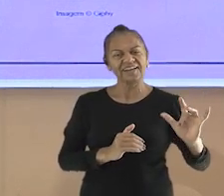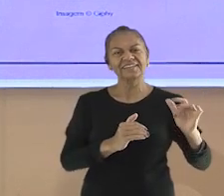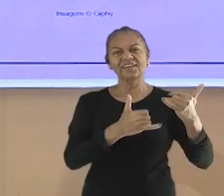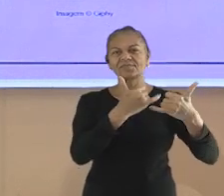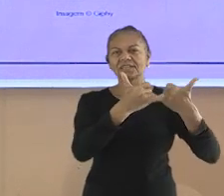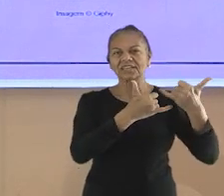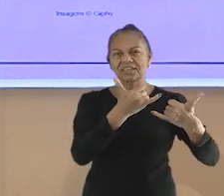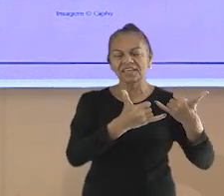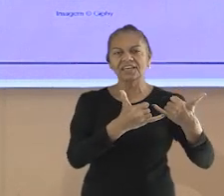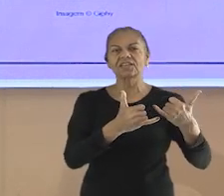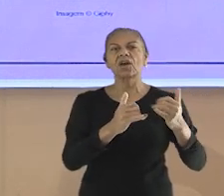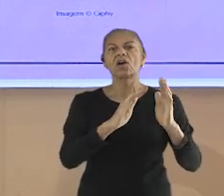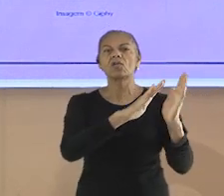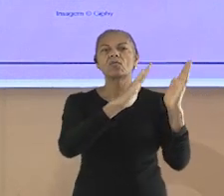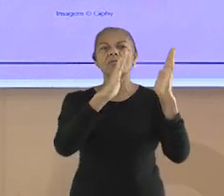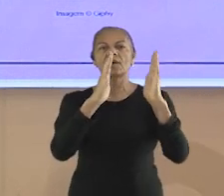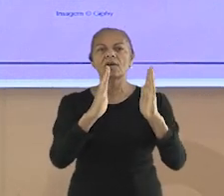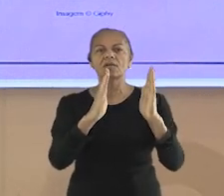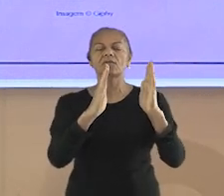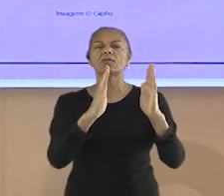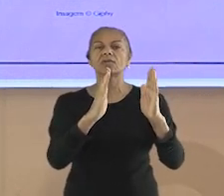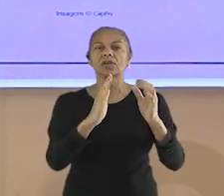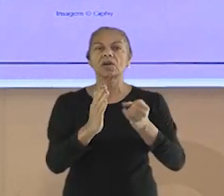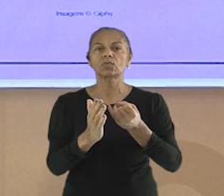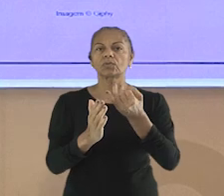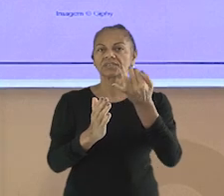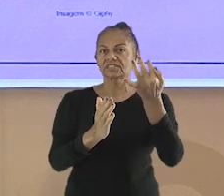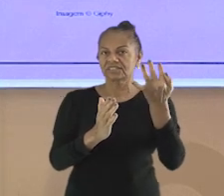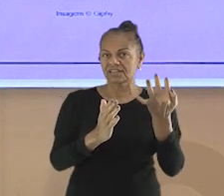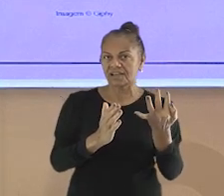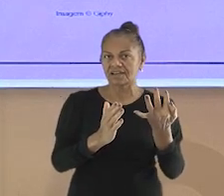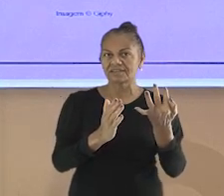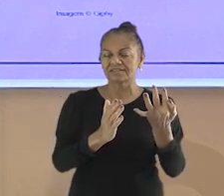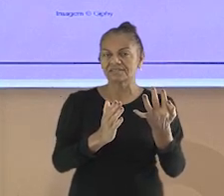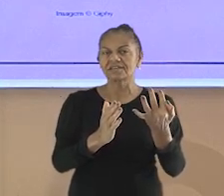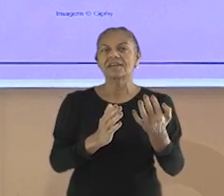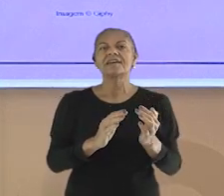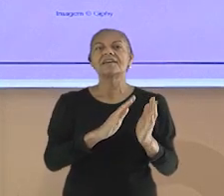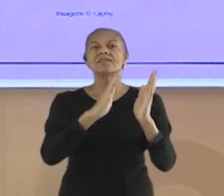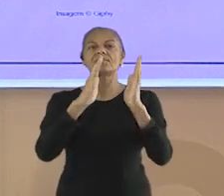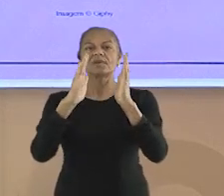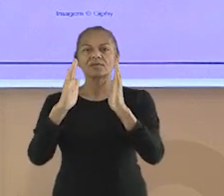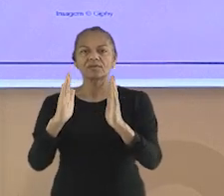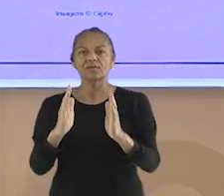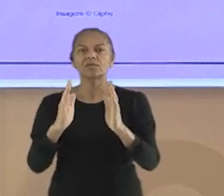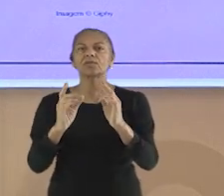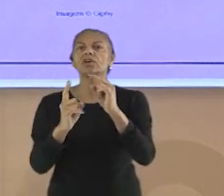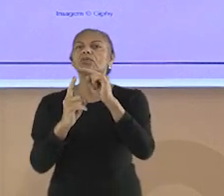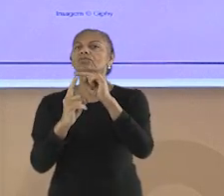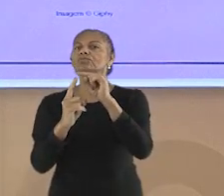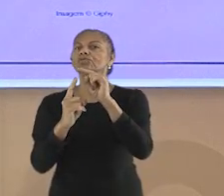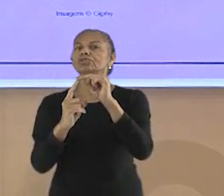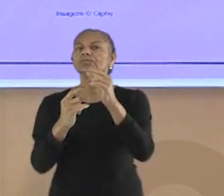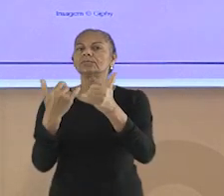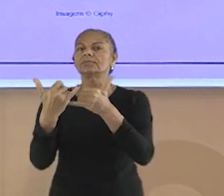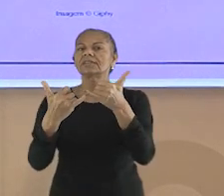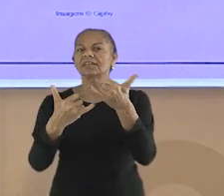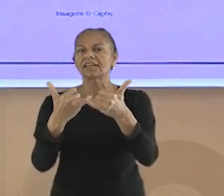brinquedo e uma coluna para a quantidade e uma coluna para os tipos de brinquedo. Veja